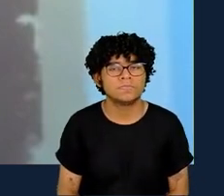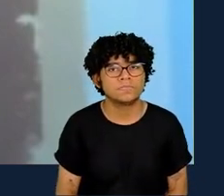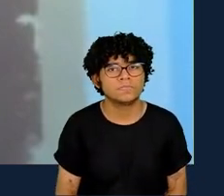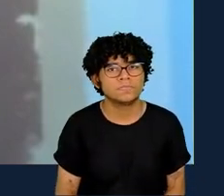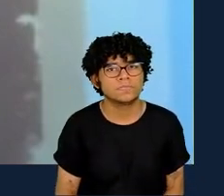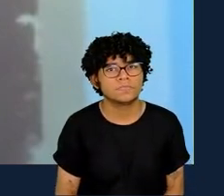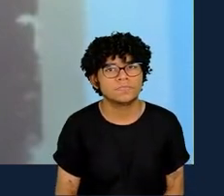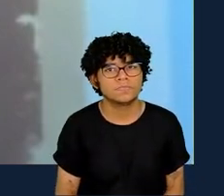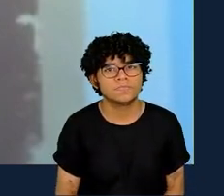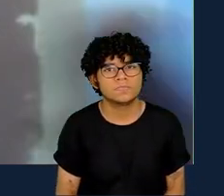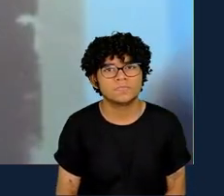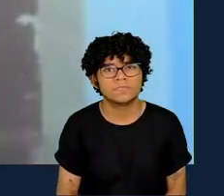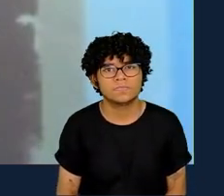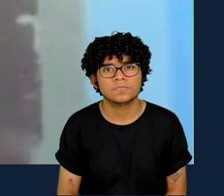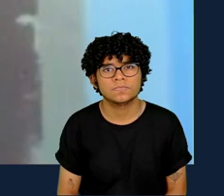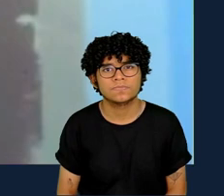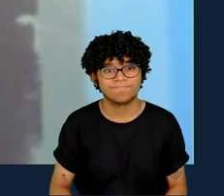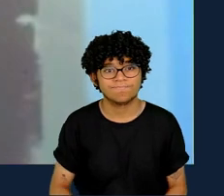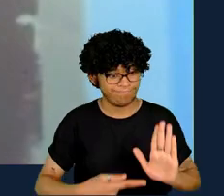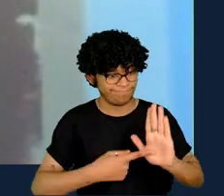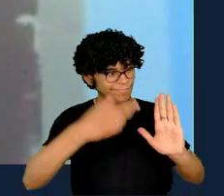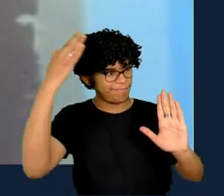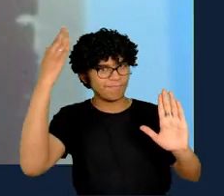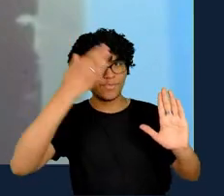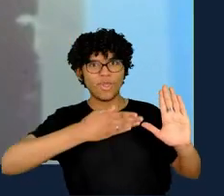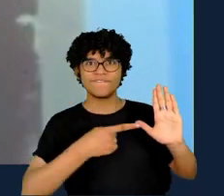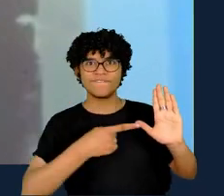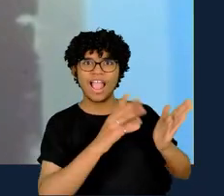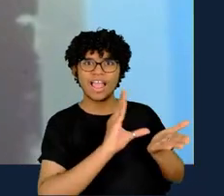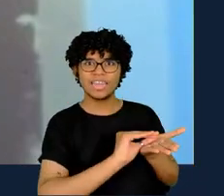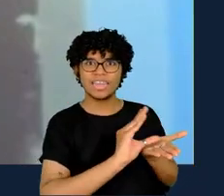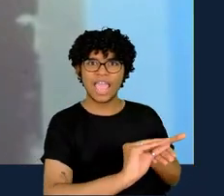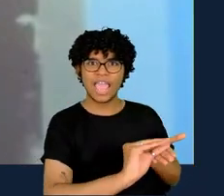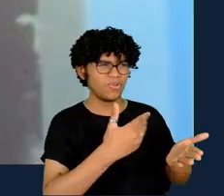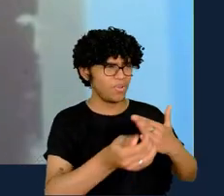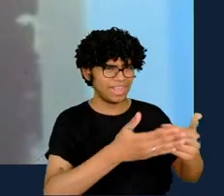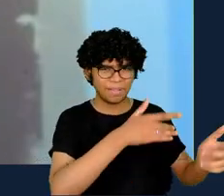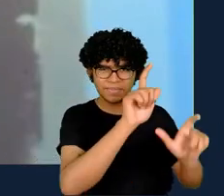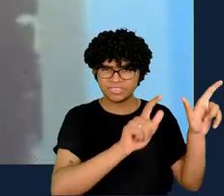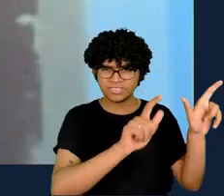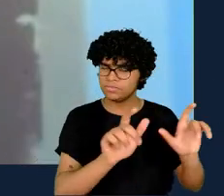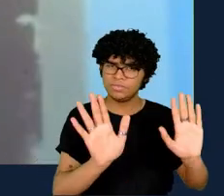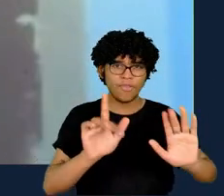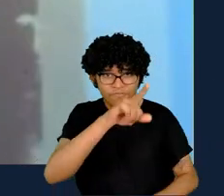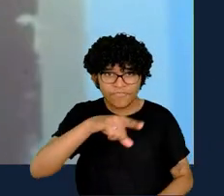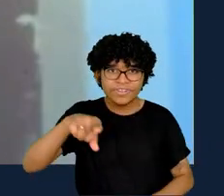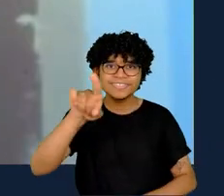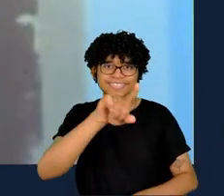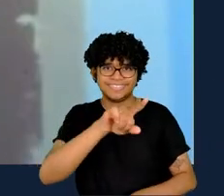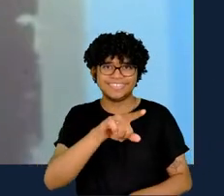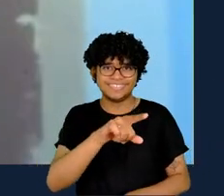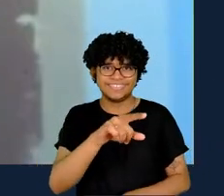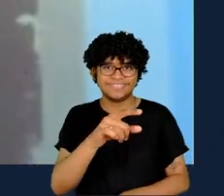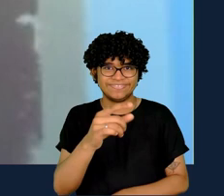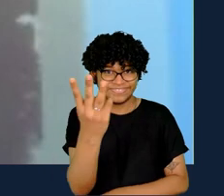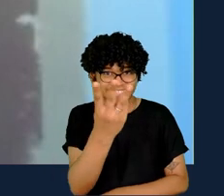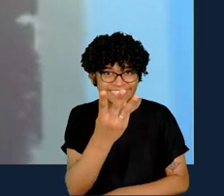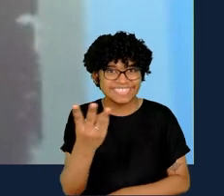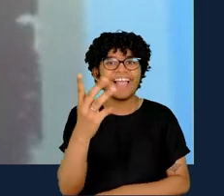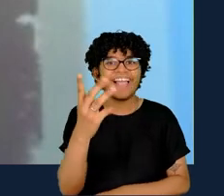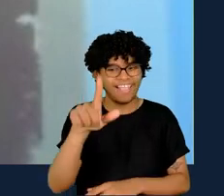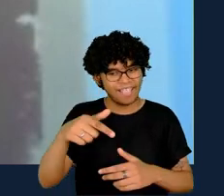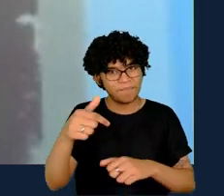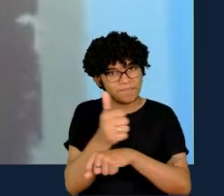comprovar um dado não é qualquer um que sai fazendo, né? Vocês são profissionais nessas áreas. Então, vocês são grandes parceiros